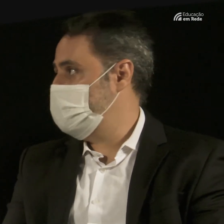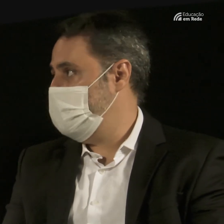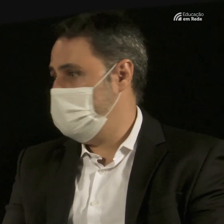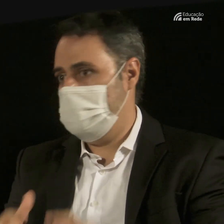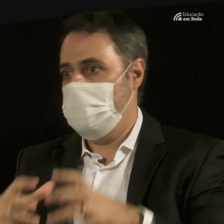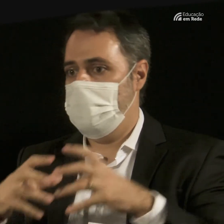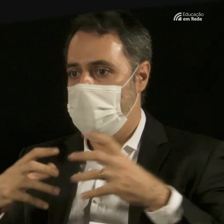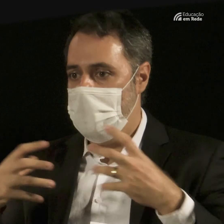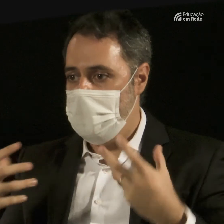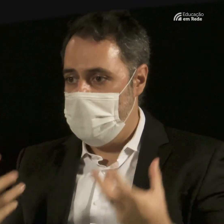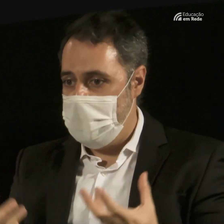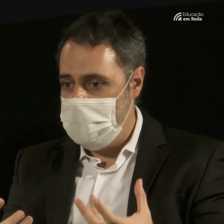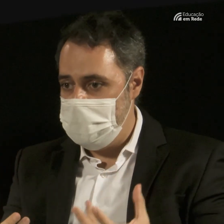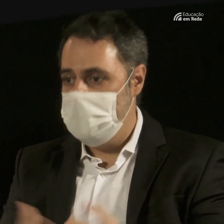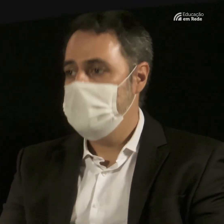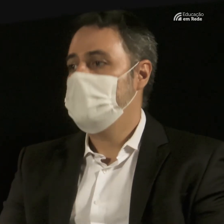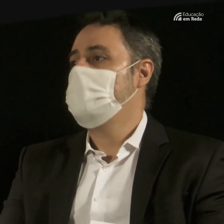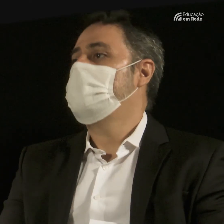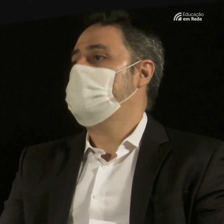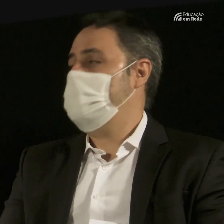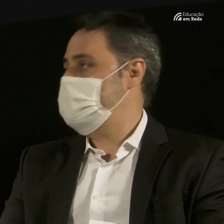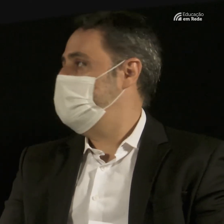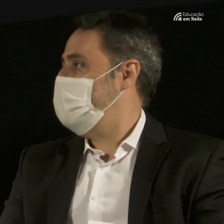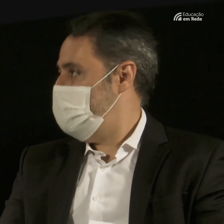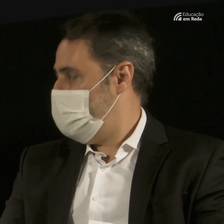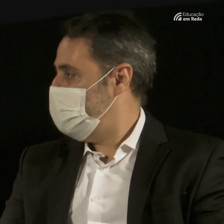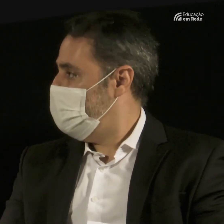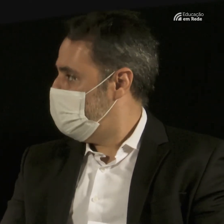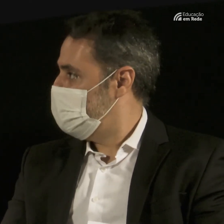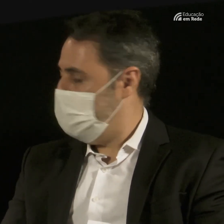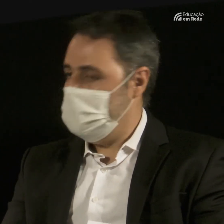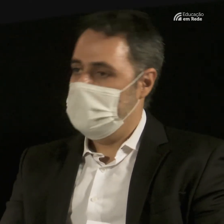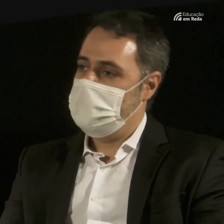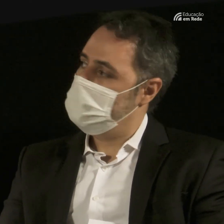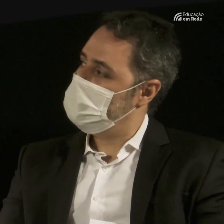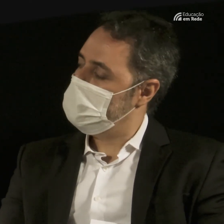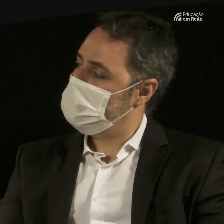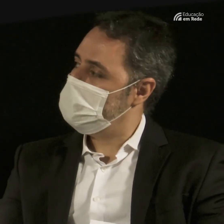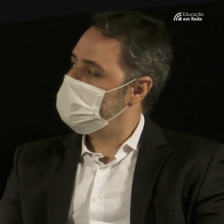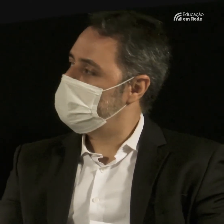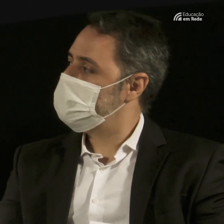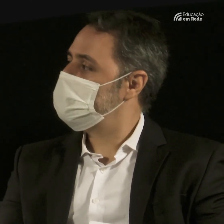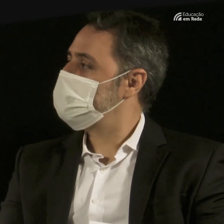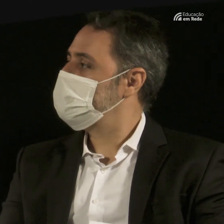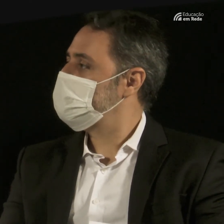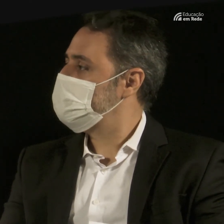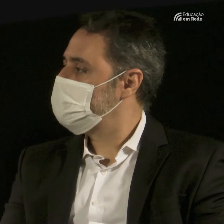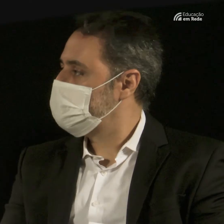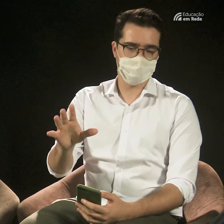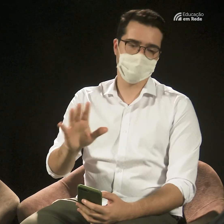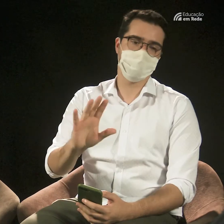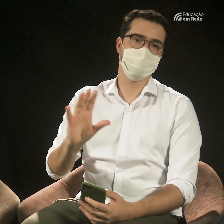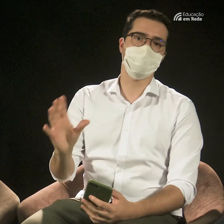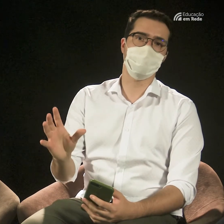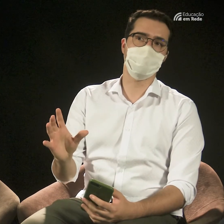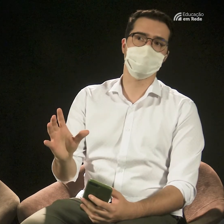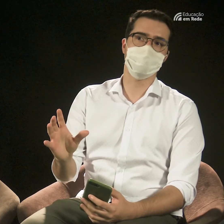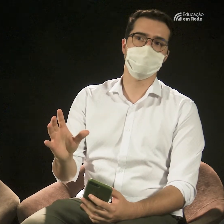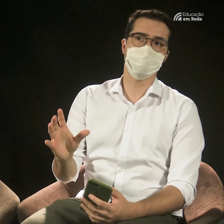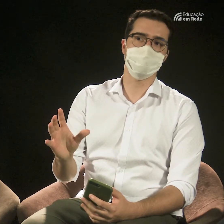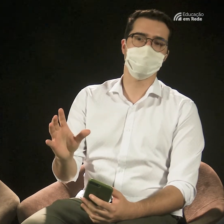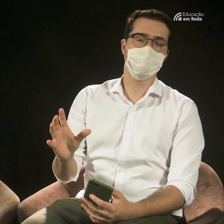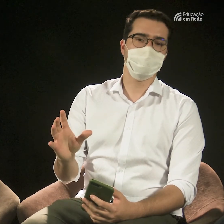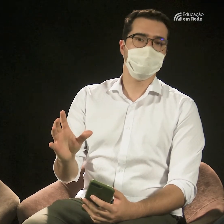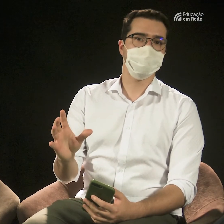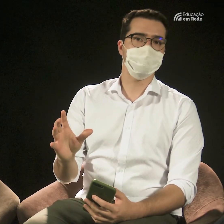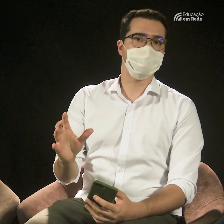escola é um componente dessa rede de garantia de direitos, né? Pro aluno, para a pessoa que é mais jovem, por exemplo, que está por acaso